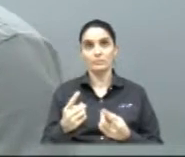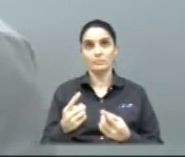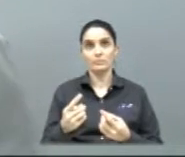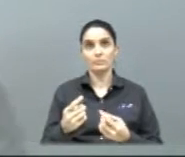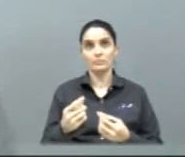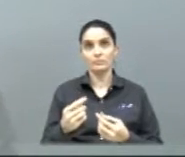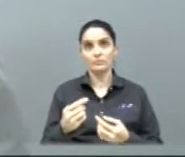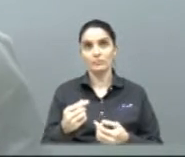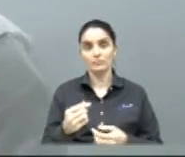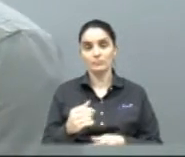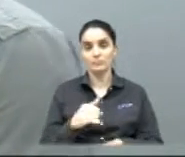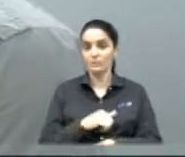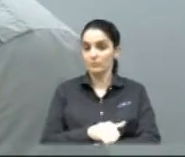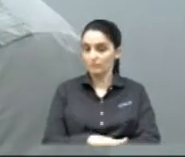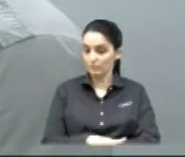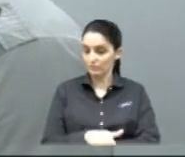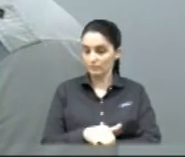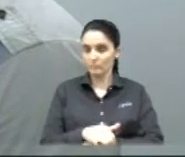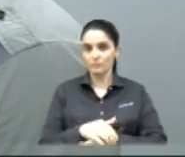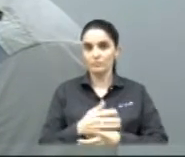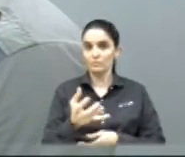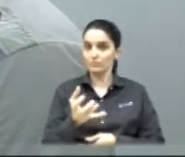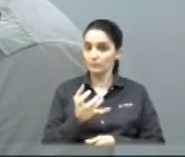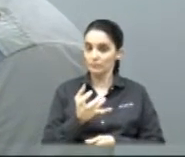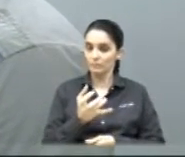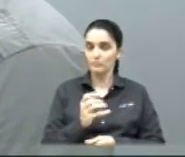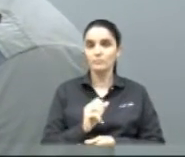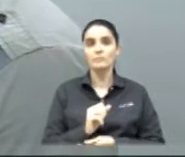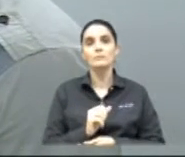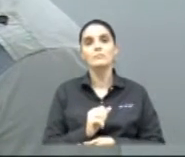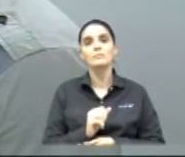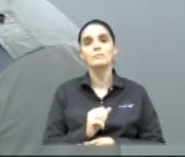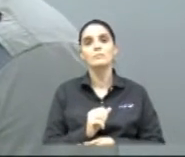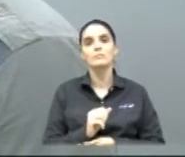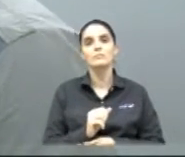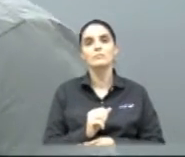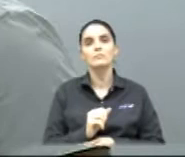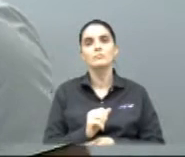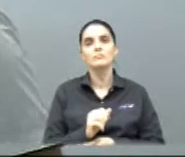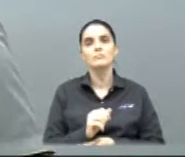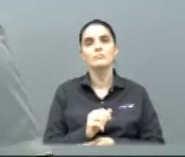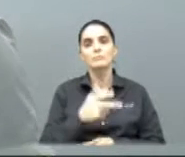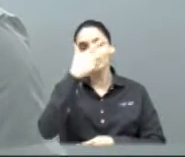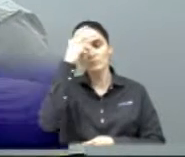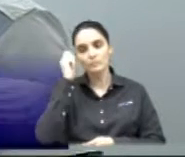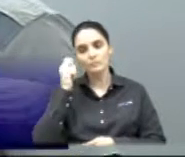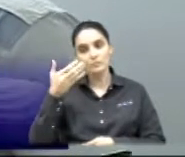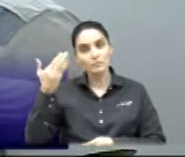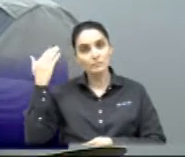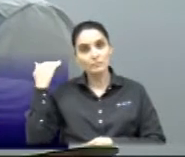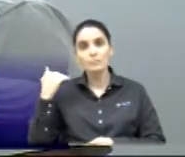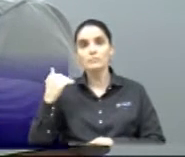eu espero que as minhas palavras sejam a ele dirigidas.